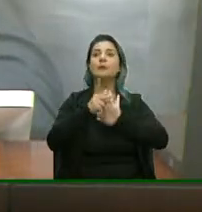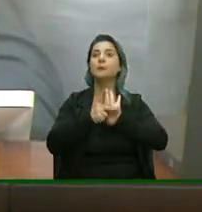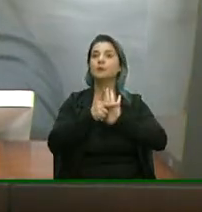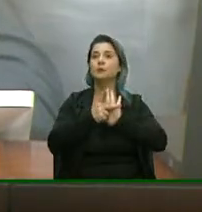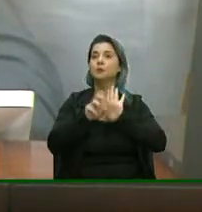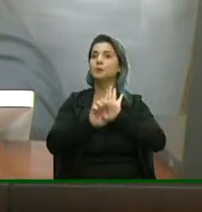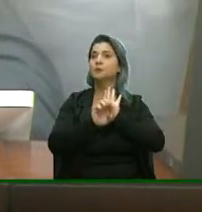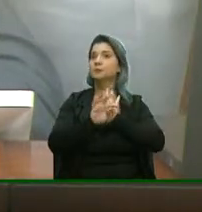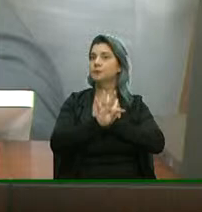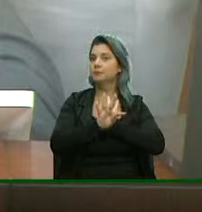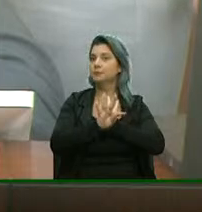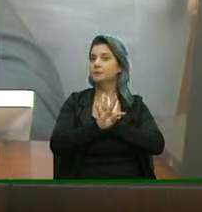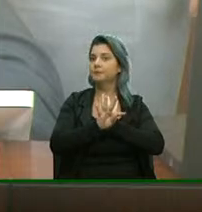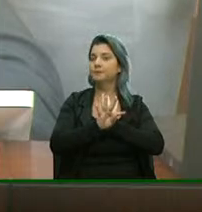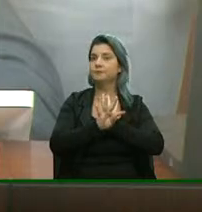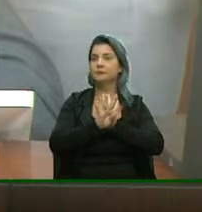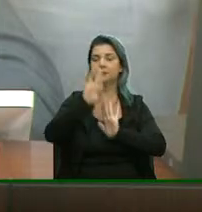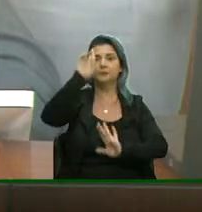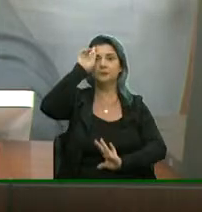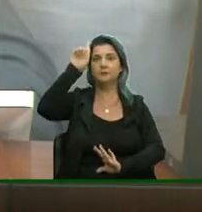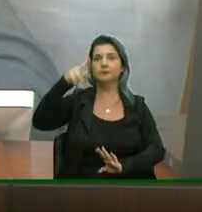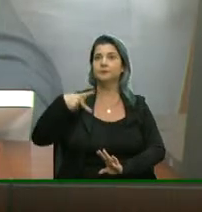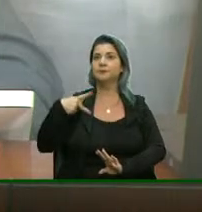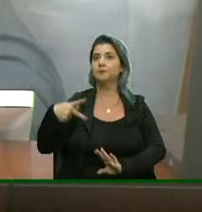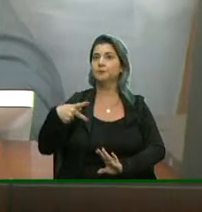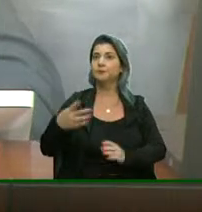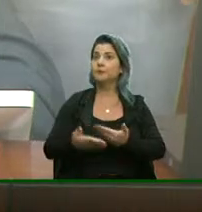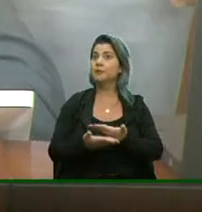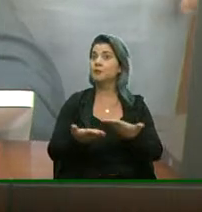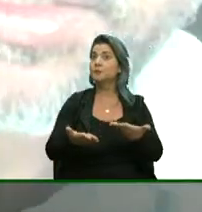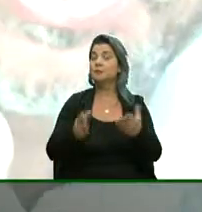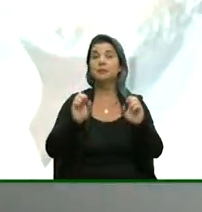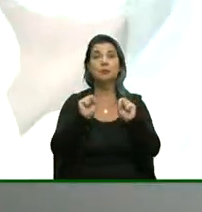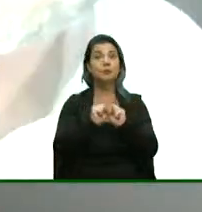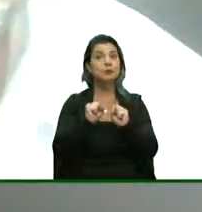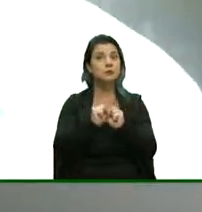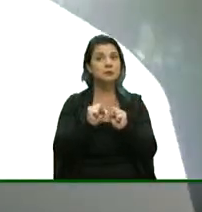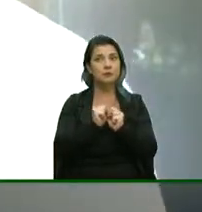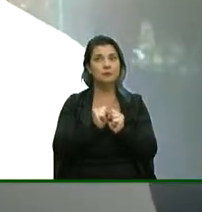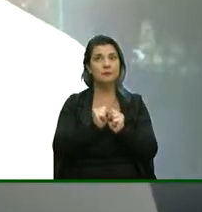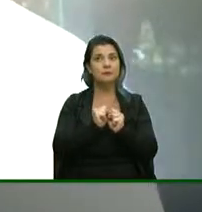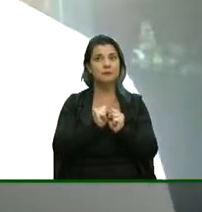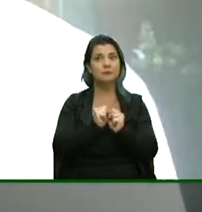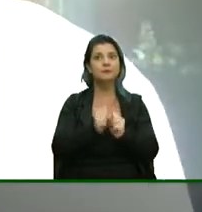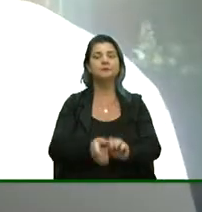emenda. Senhor presidente, está disponibilizado o sistema...